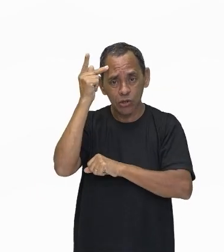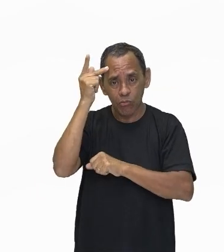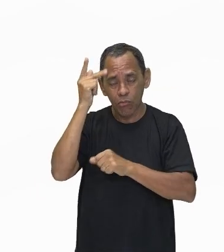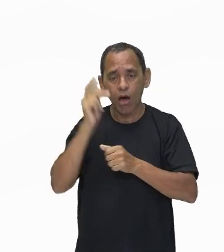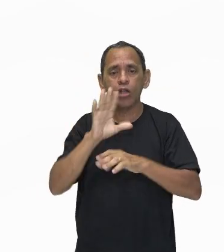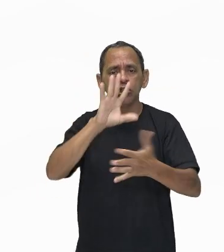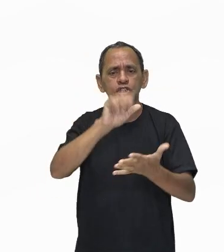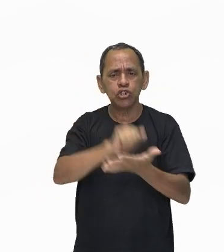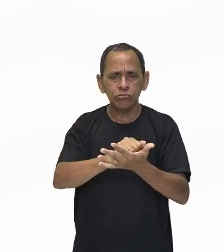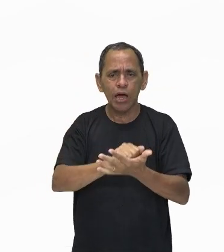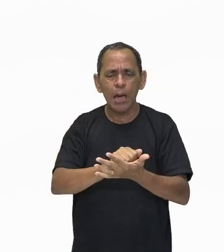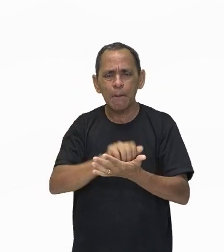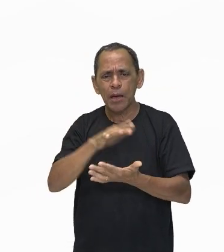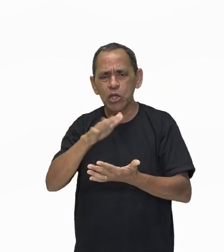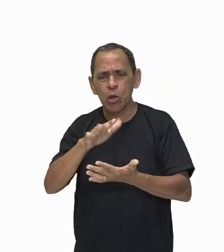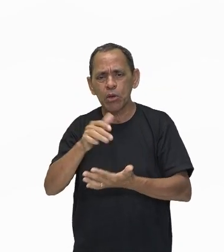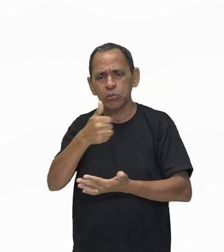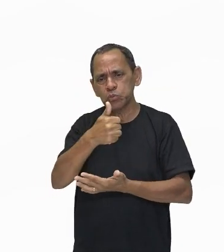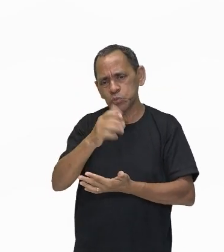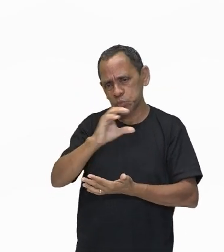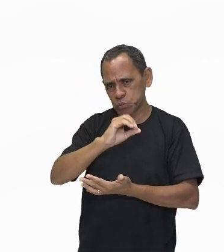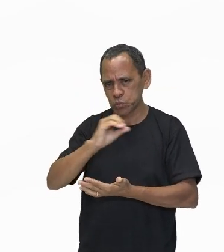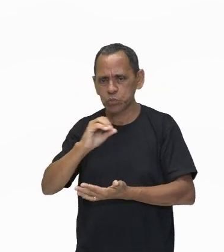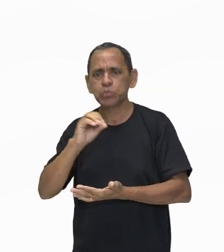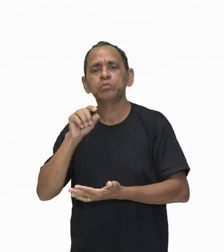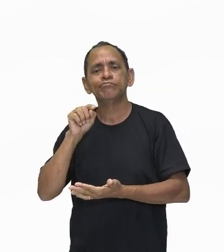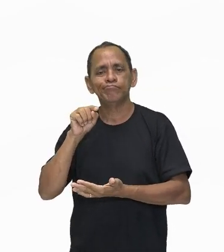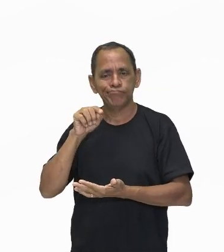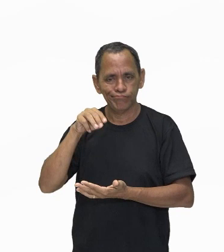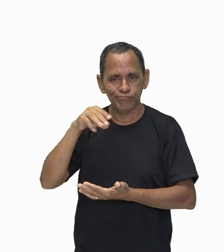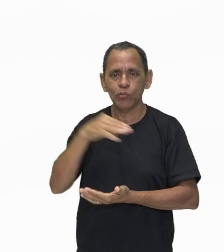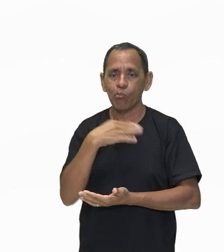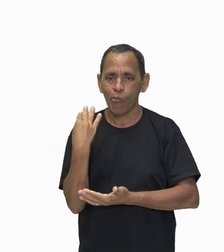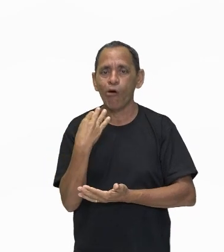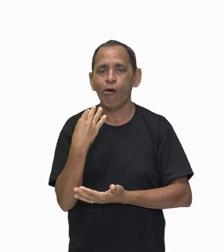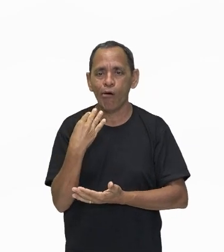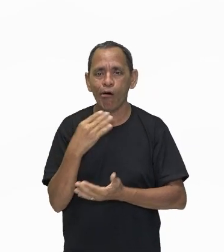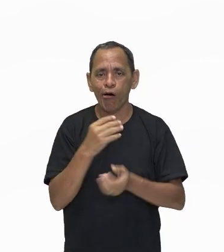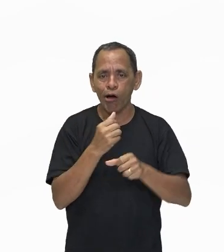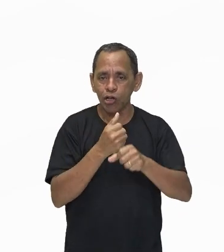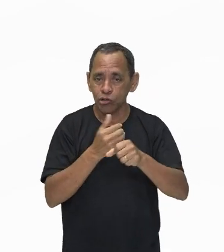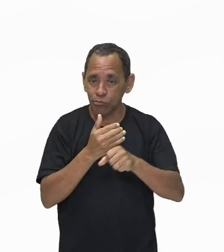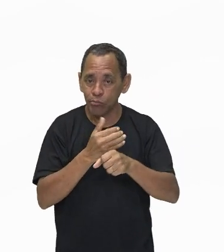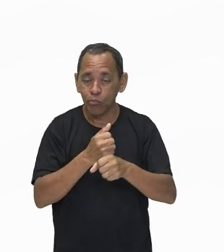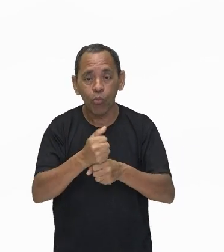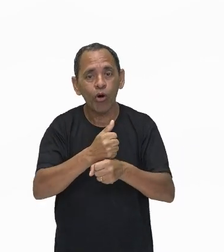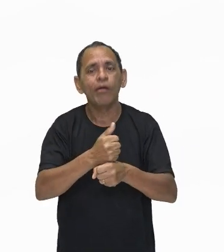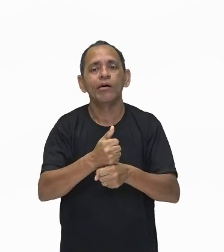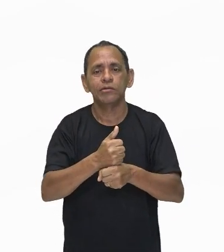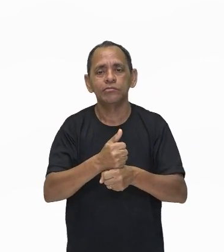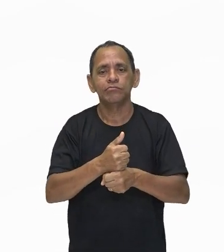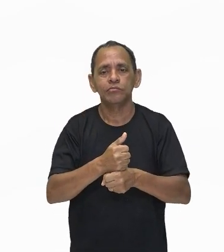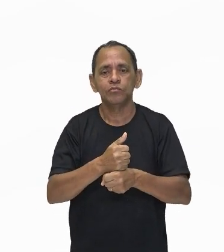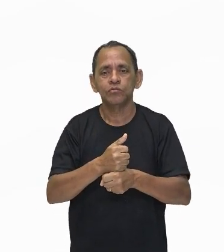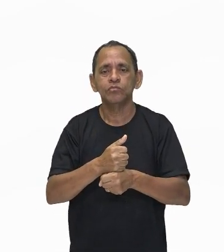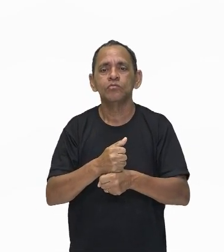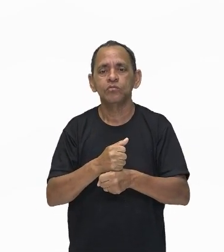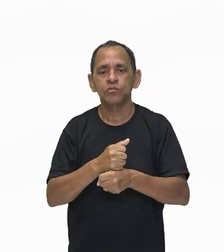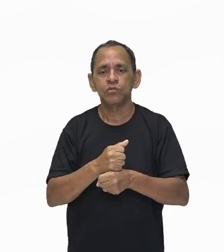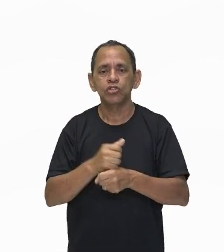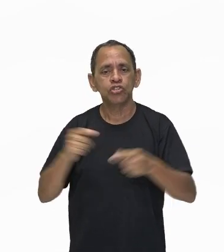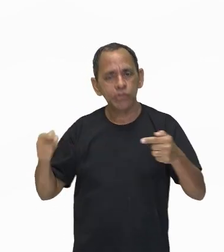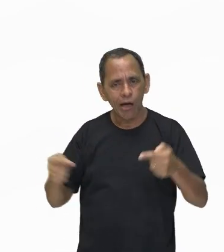de 1.000 mortes por ano cometidas aí pela Polícia Militar, segundo a